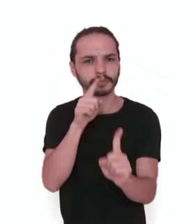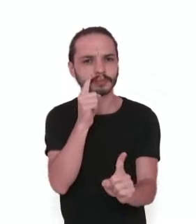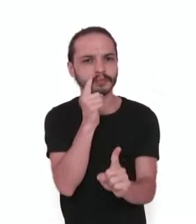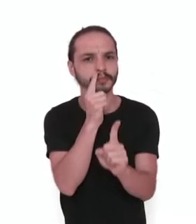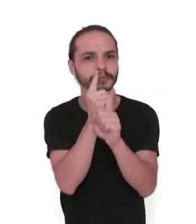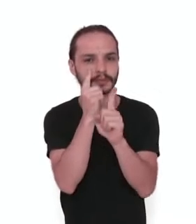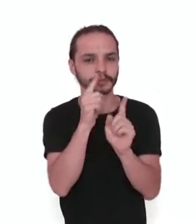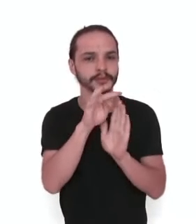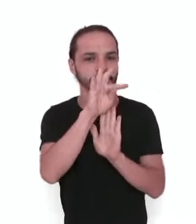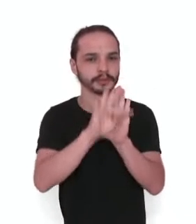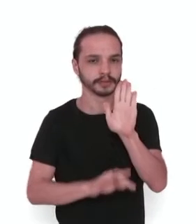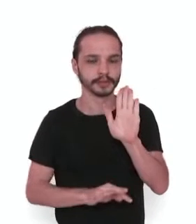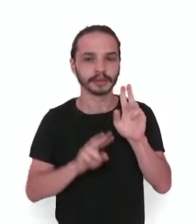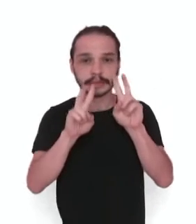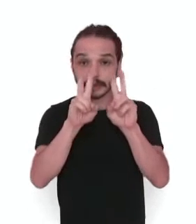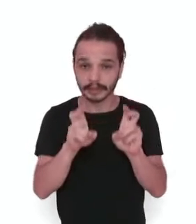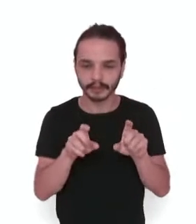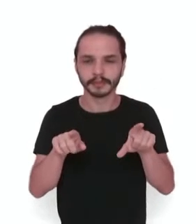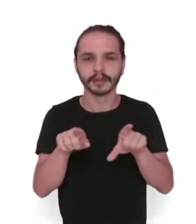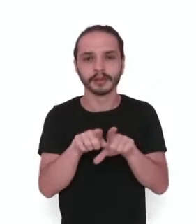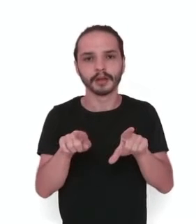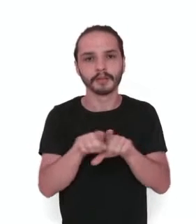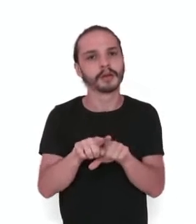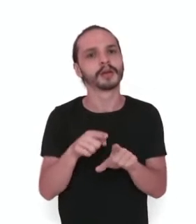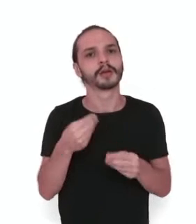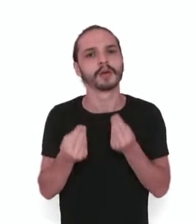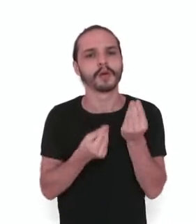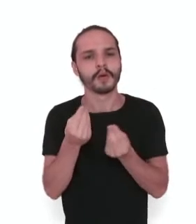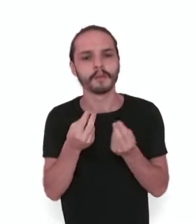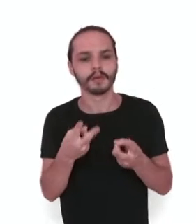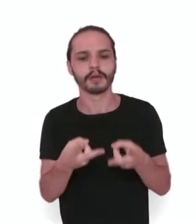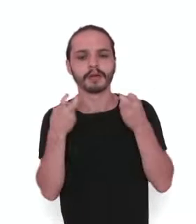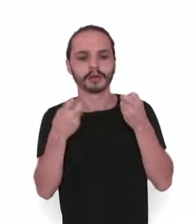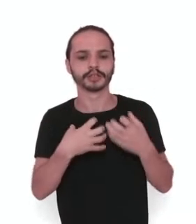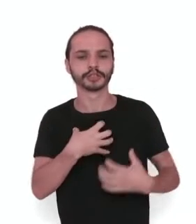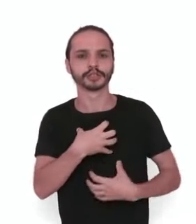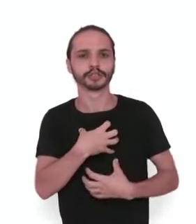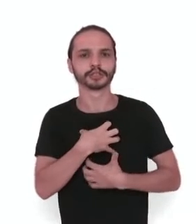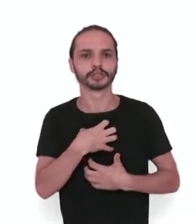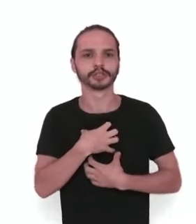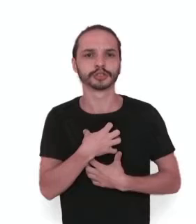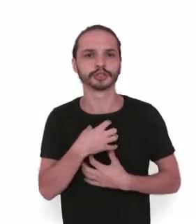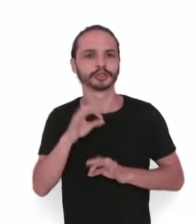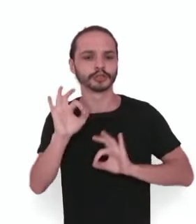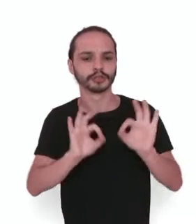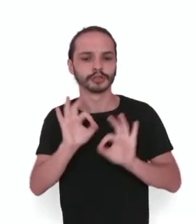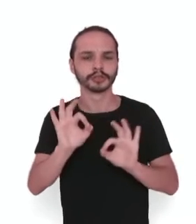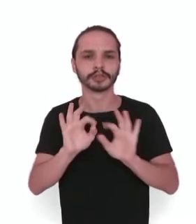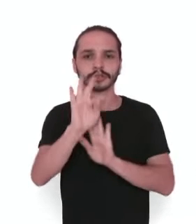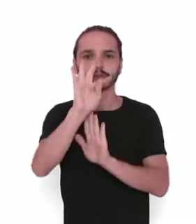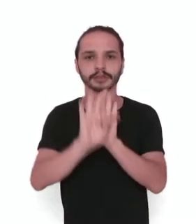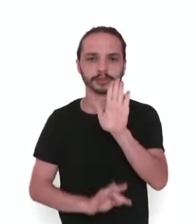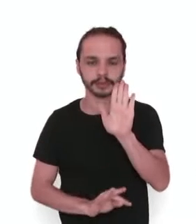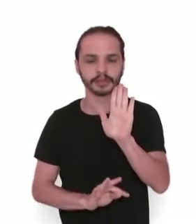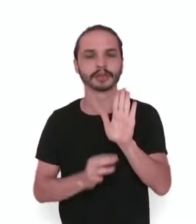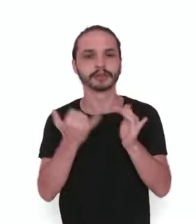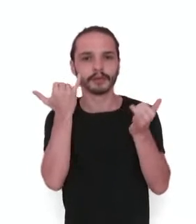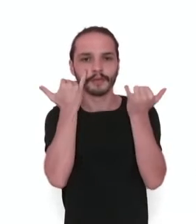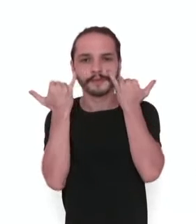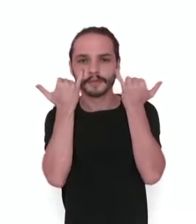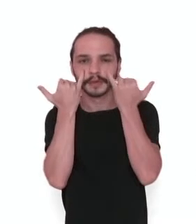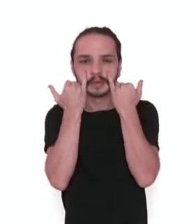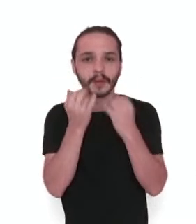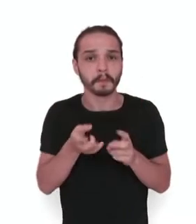textos, reconhecer diferentes formas de tratar uma informação na comparação de textos que tratam do mesmo